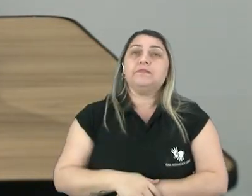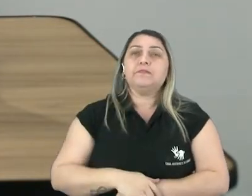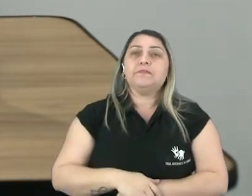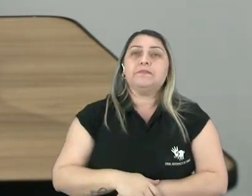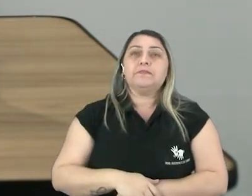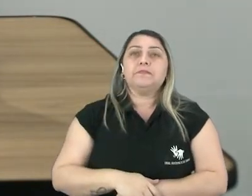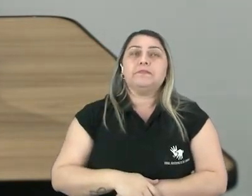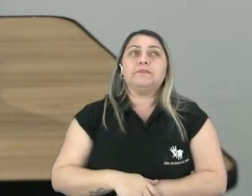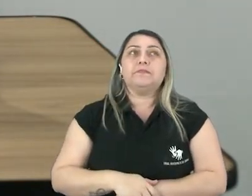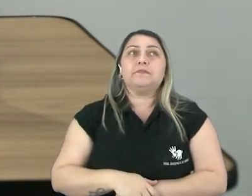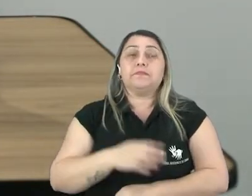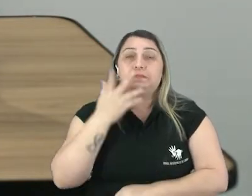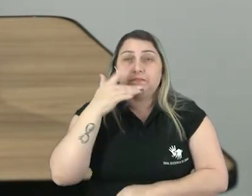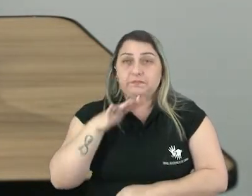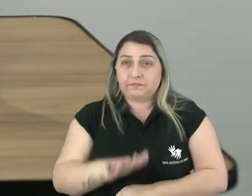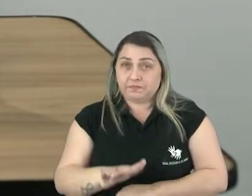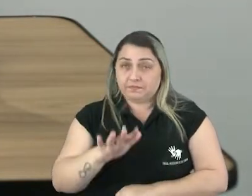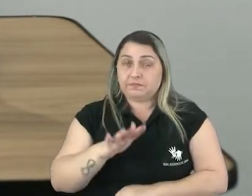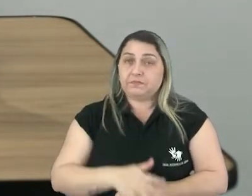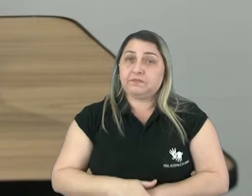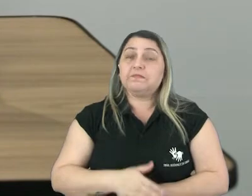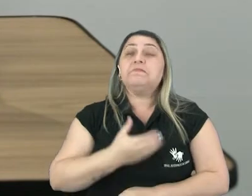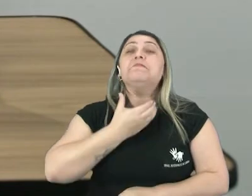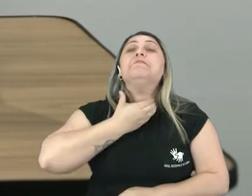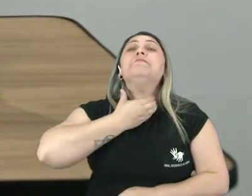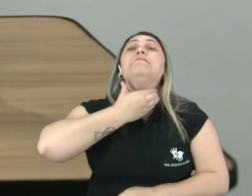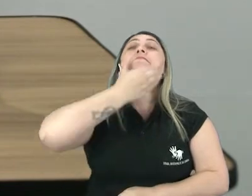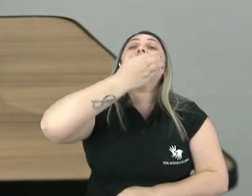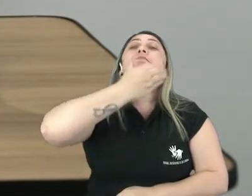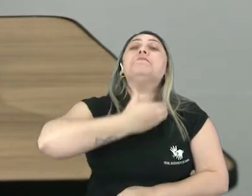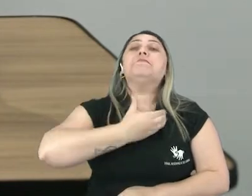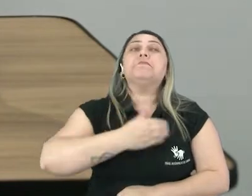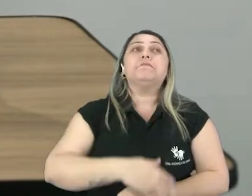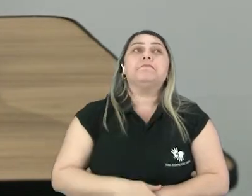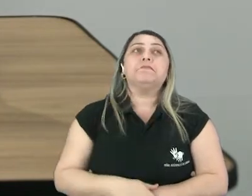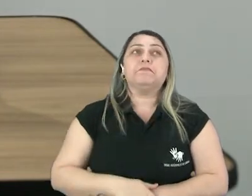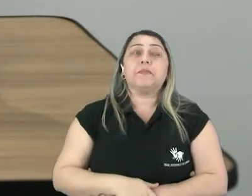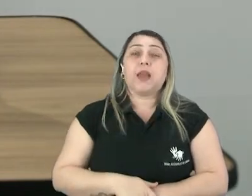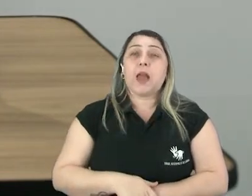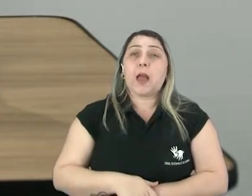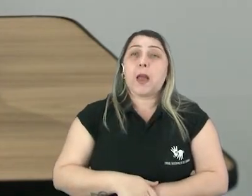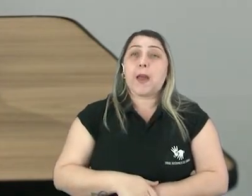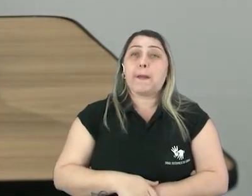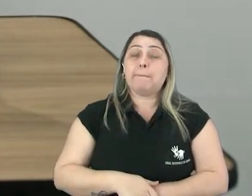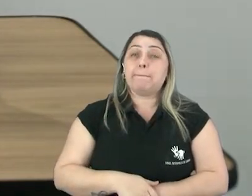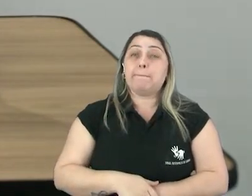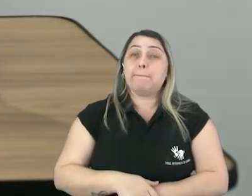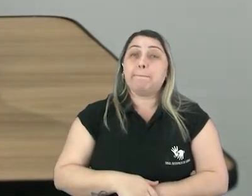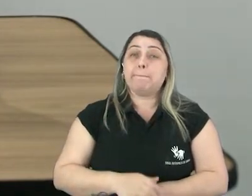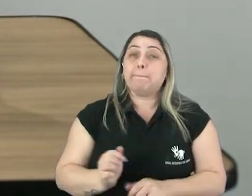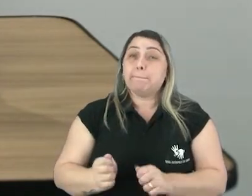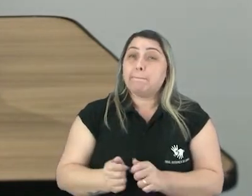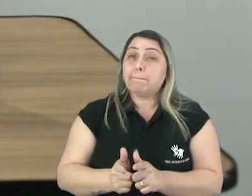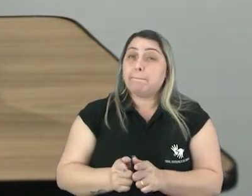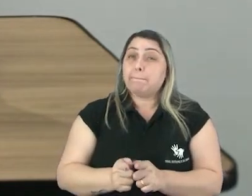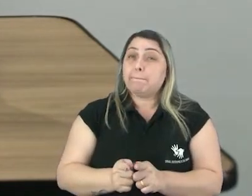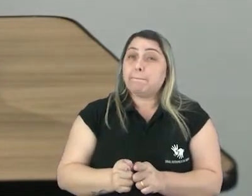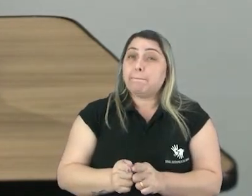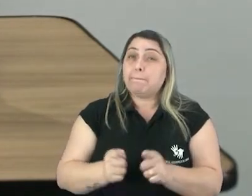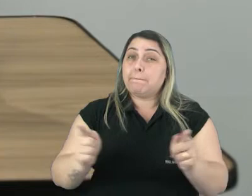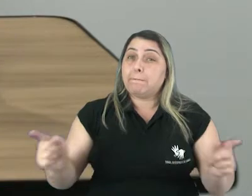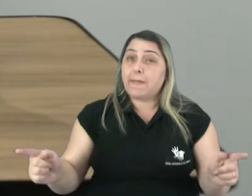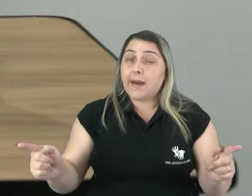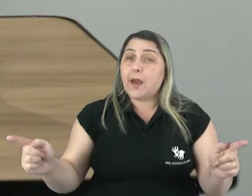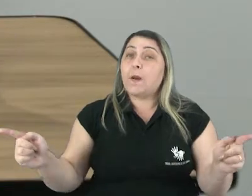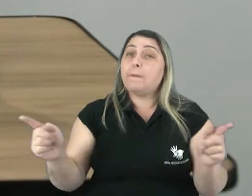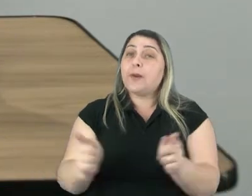metros. Crianças, será que a girafa ela é maior ou menor que um adulto?